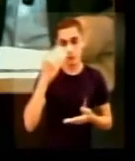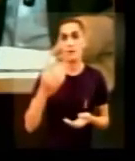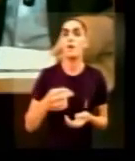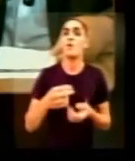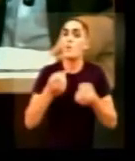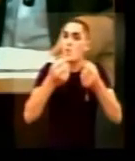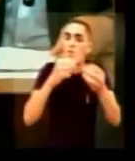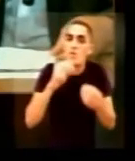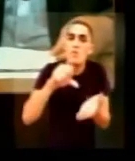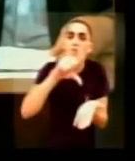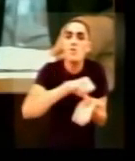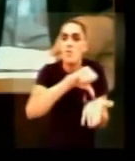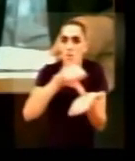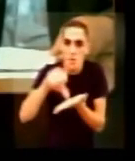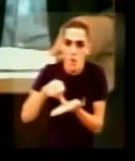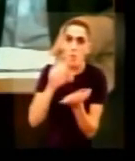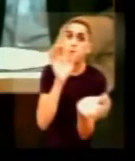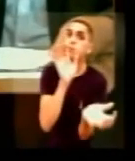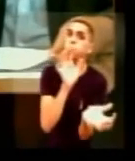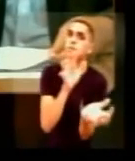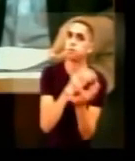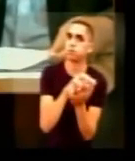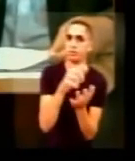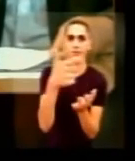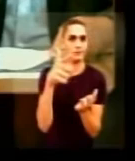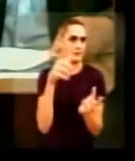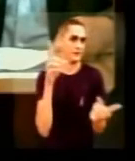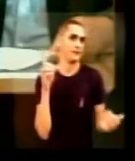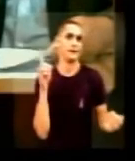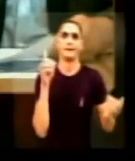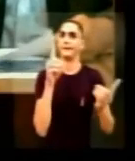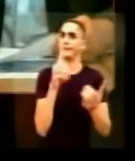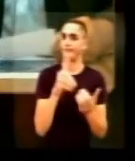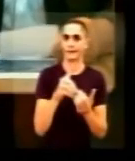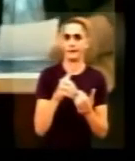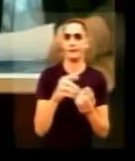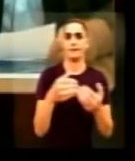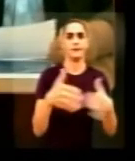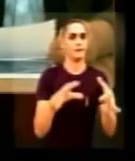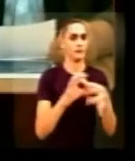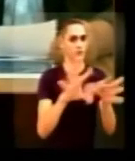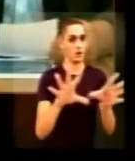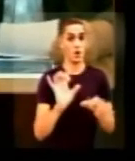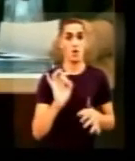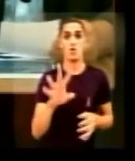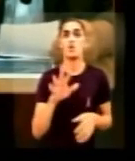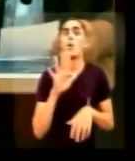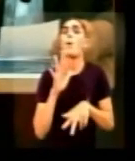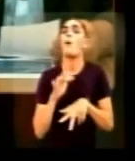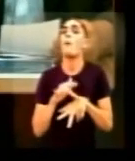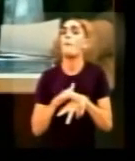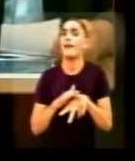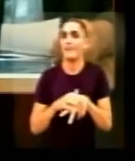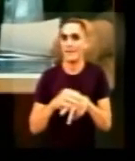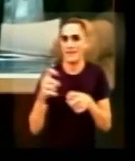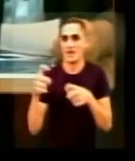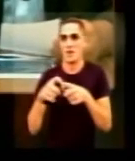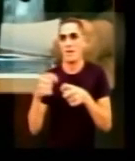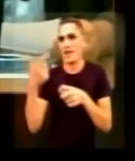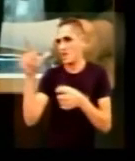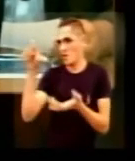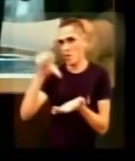UPA Jaguaré não atende paciente na porta, só paciente encaminhado, porque são os casos